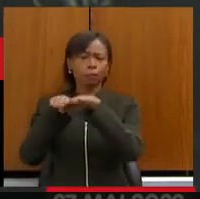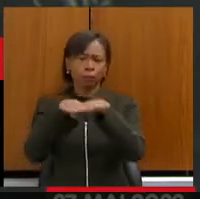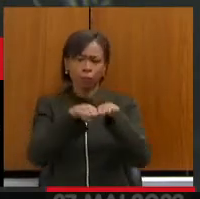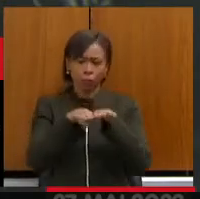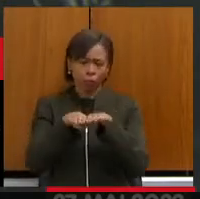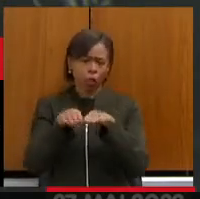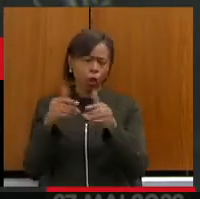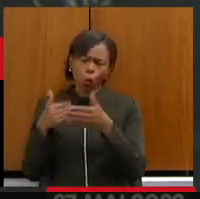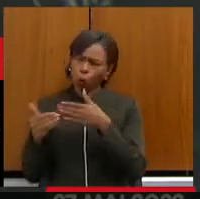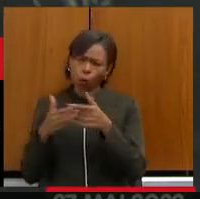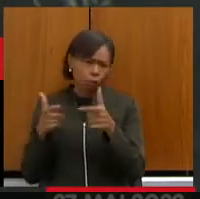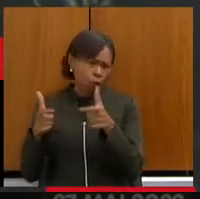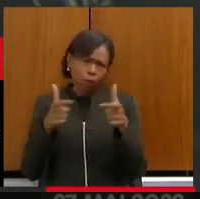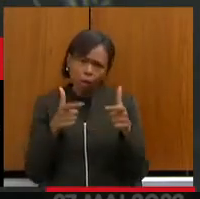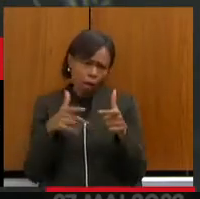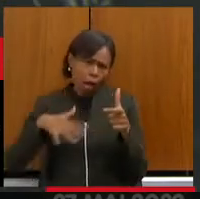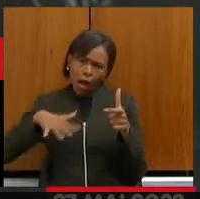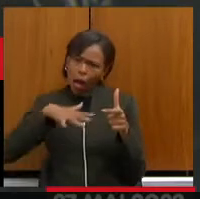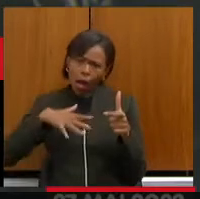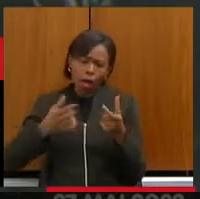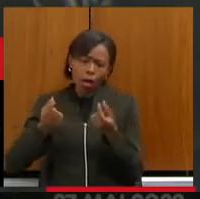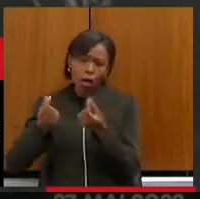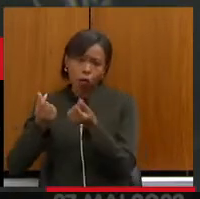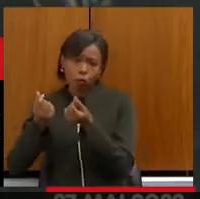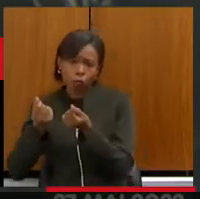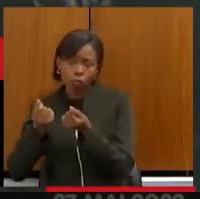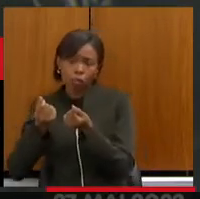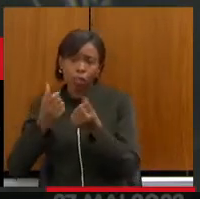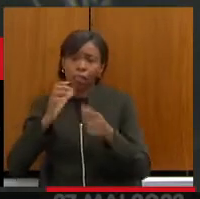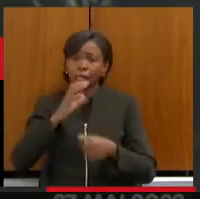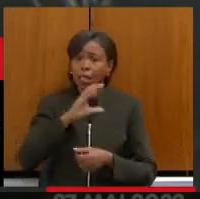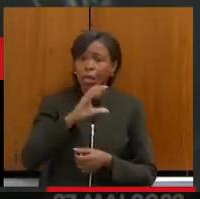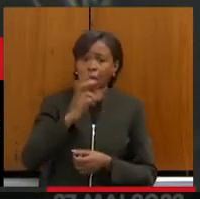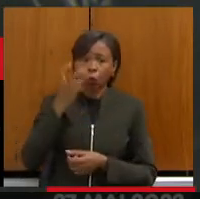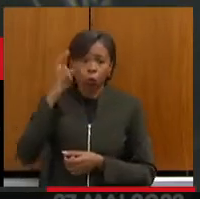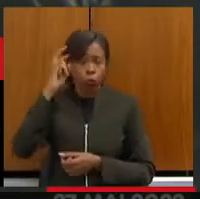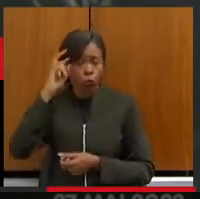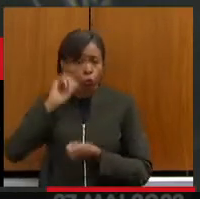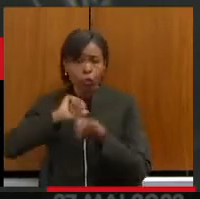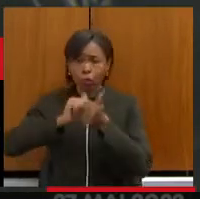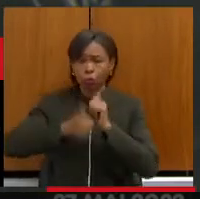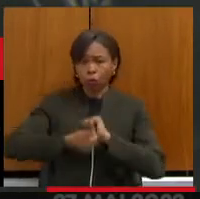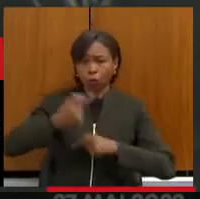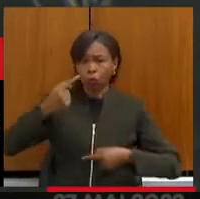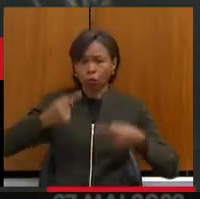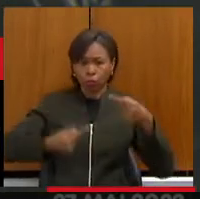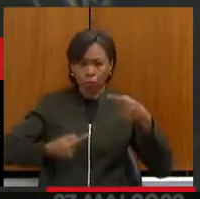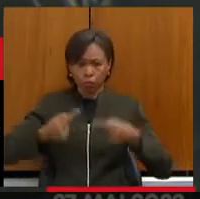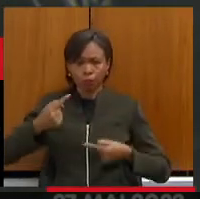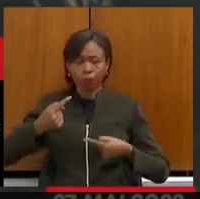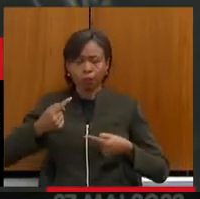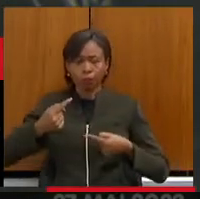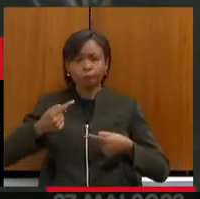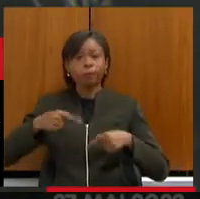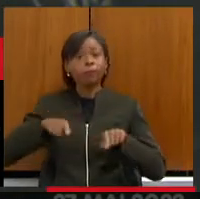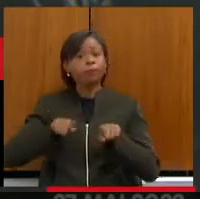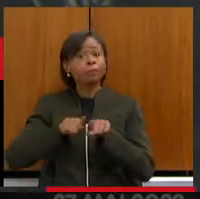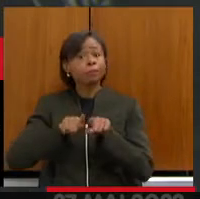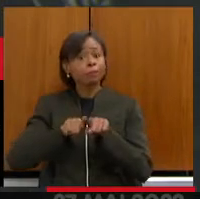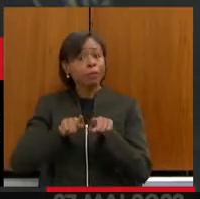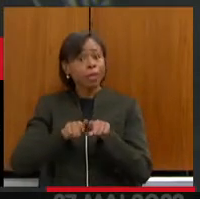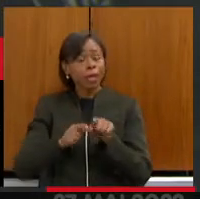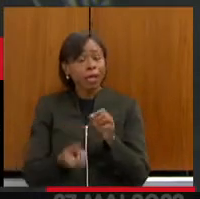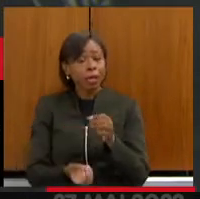campos como economia ciência cultura Esporte e política a oferta de cursos